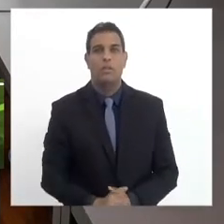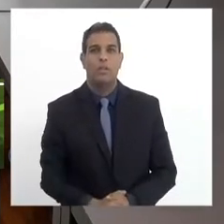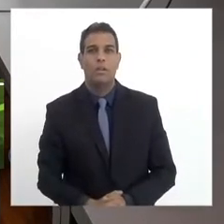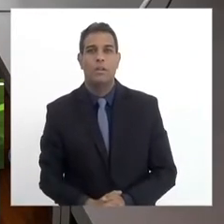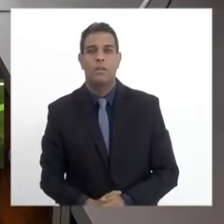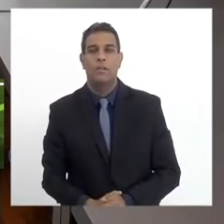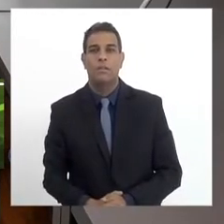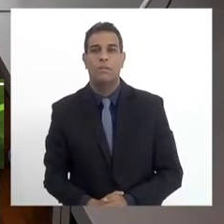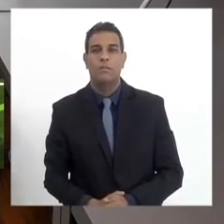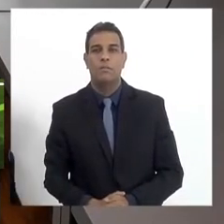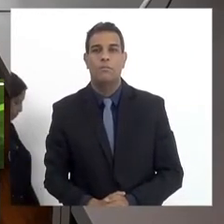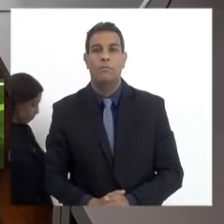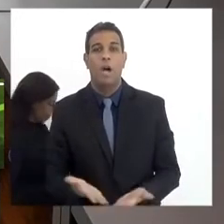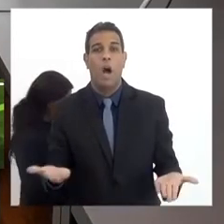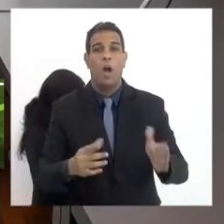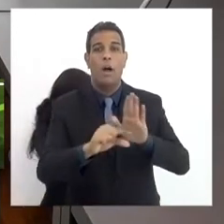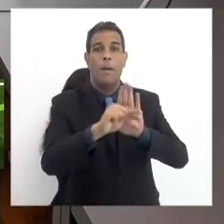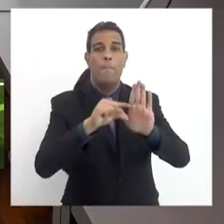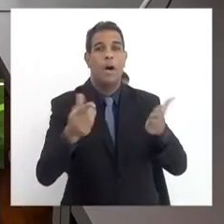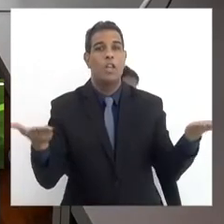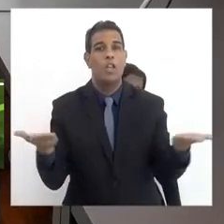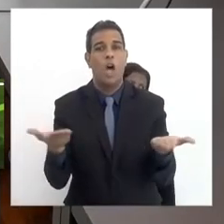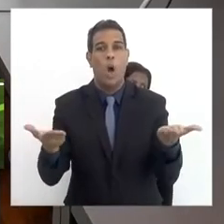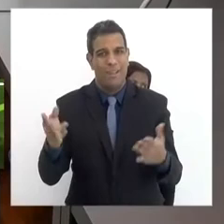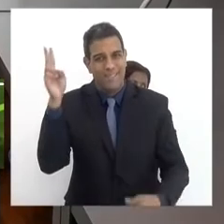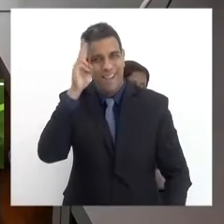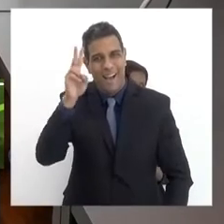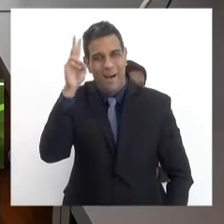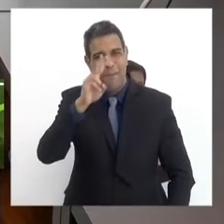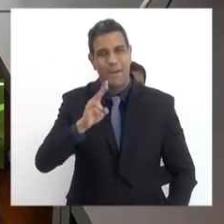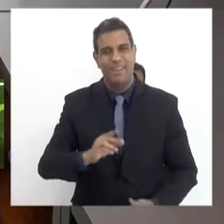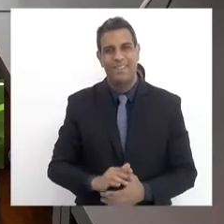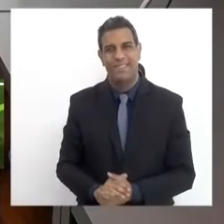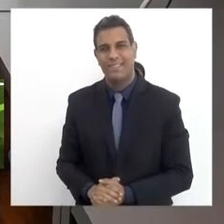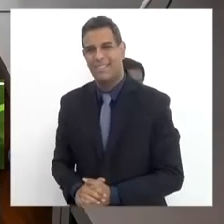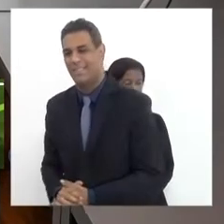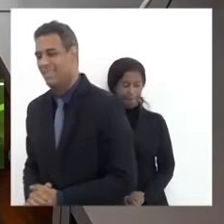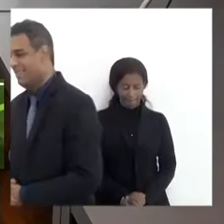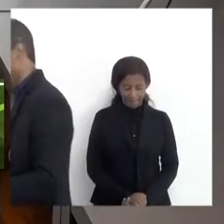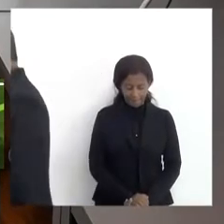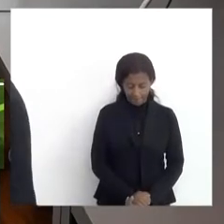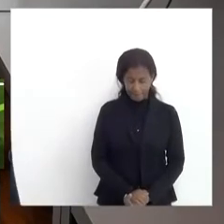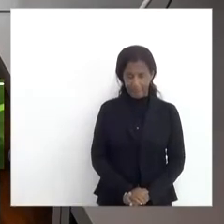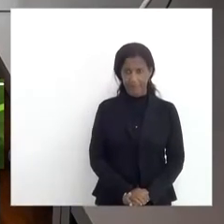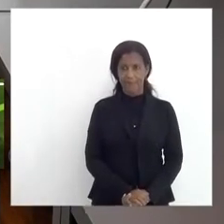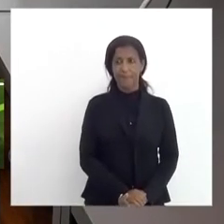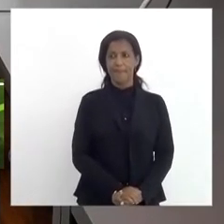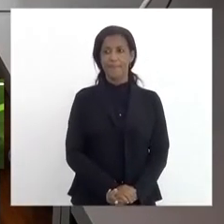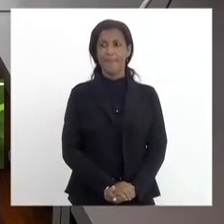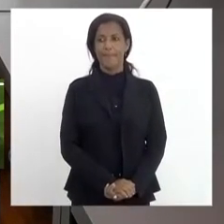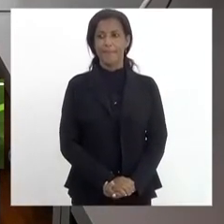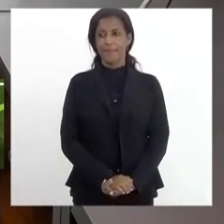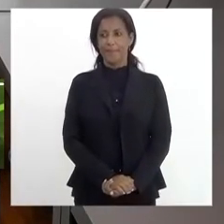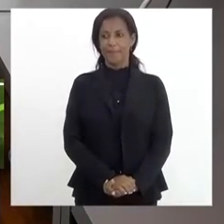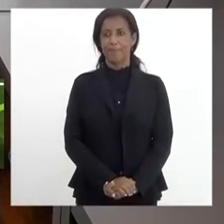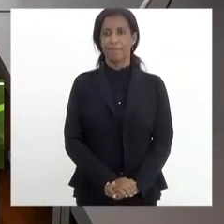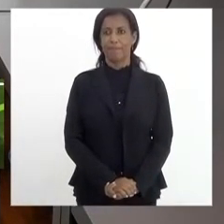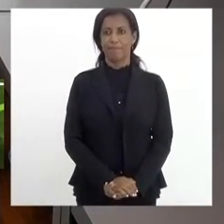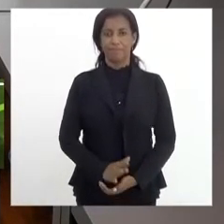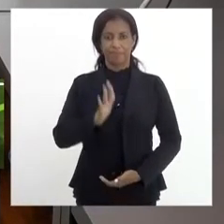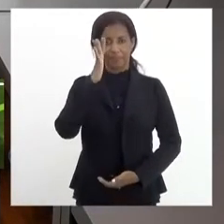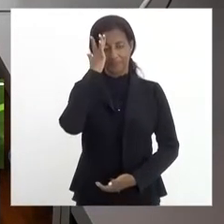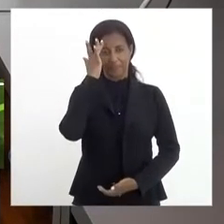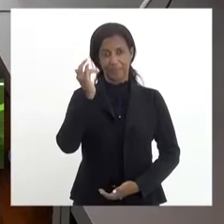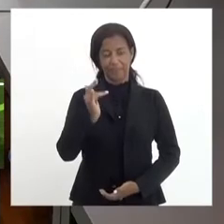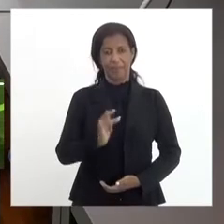Já está na pauta. Está na pauta de hoje. Eu me lembro que eu emendei esse projeto. Aqui está na pauta de amanhã. De amanhã, mas está na pauta da não, semana. Não, é amanhã. É